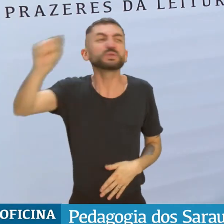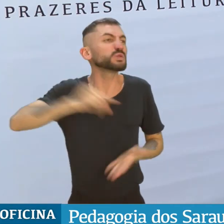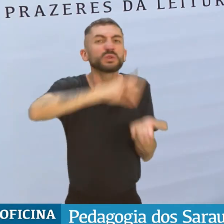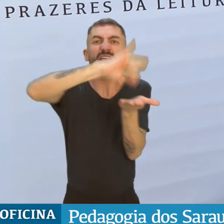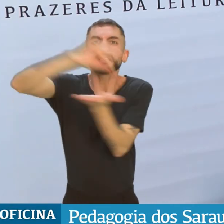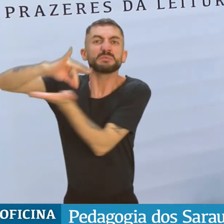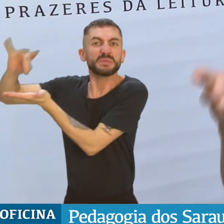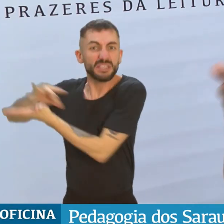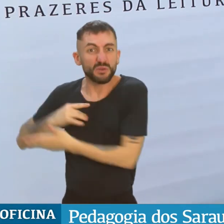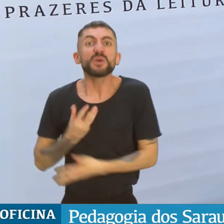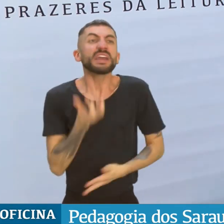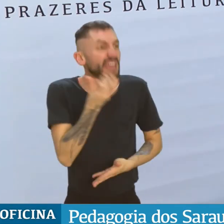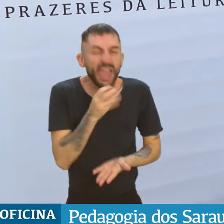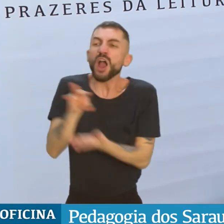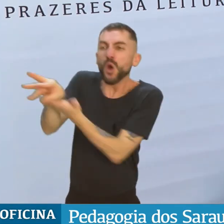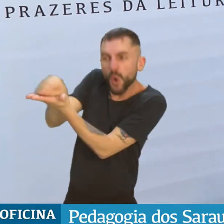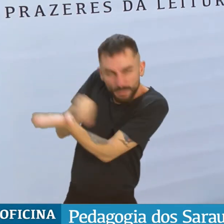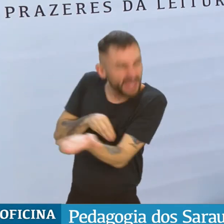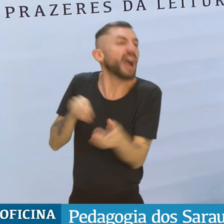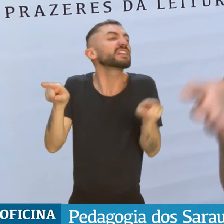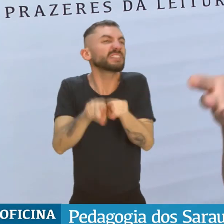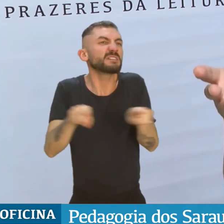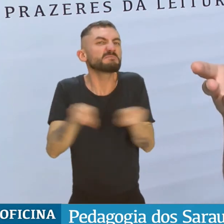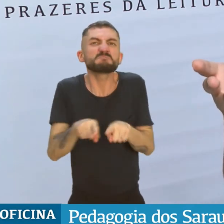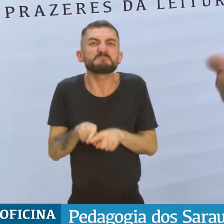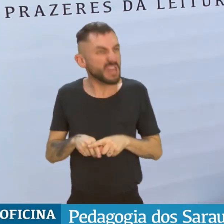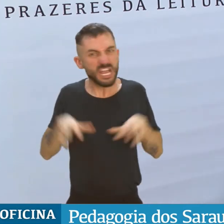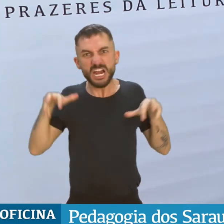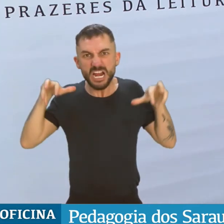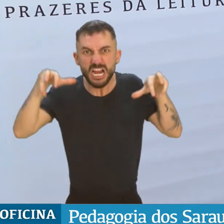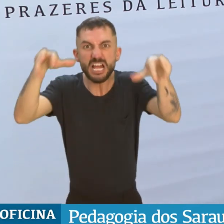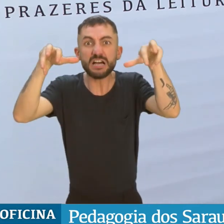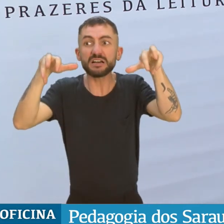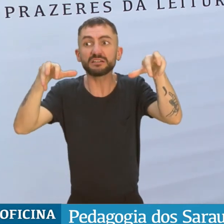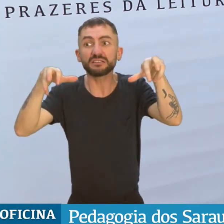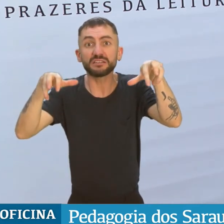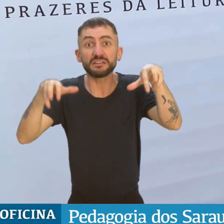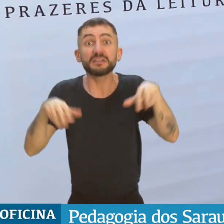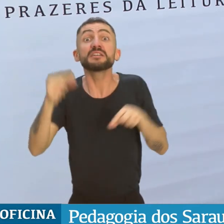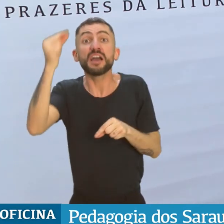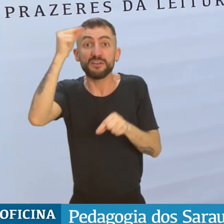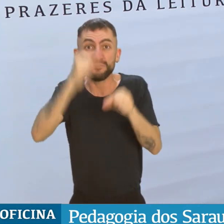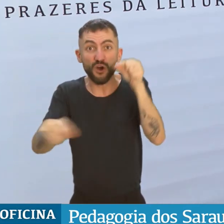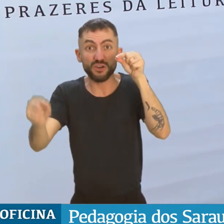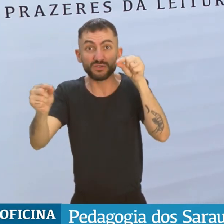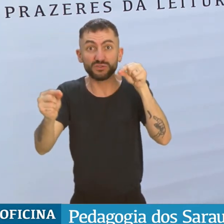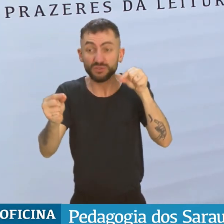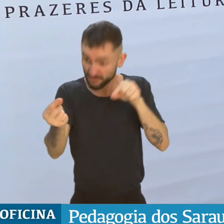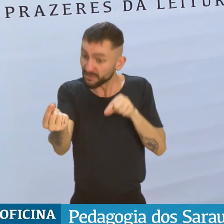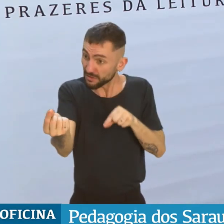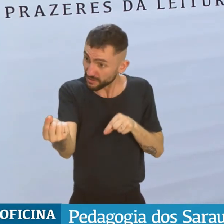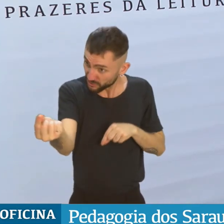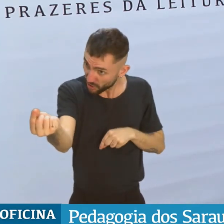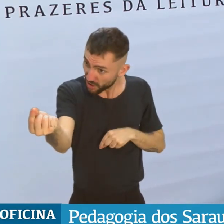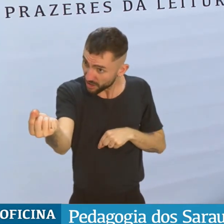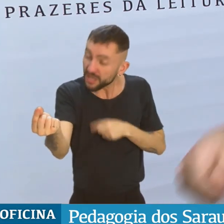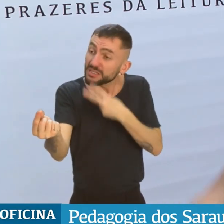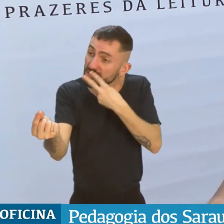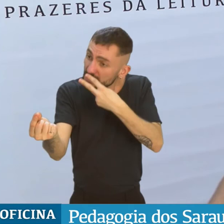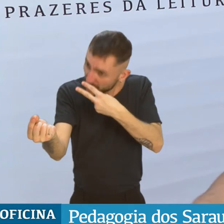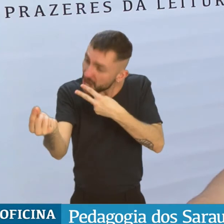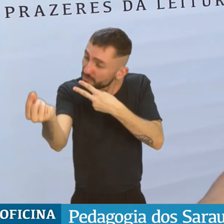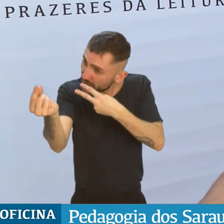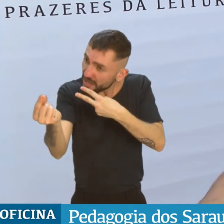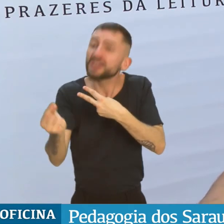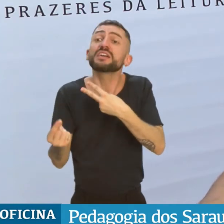sente inevitável necessidade de também ser fera. Toma um fósforo, acende teu cigarro.